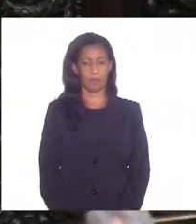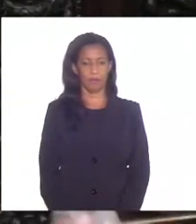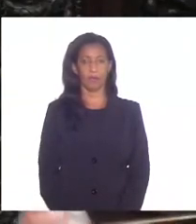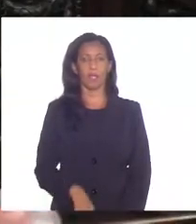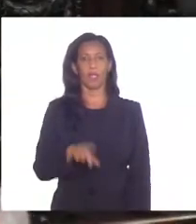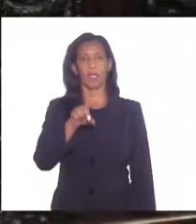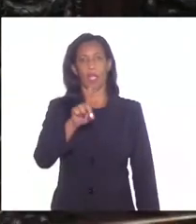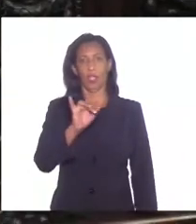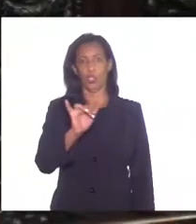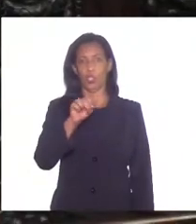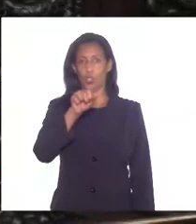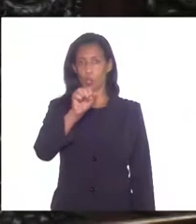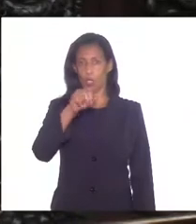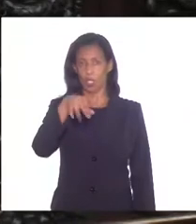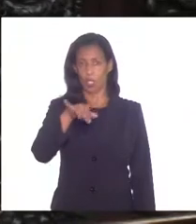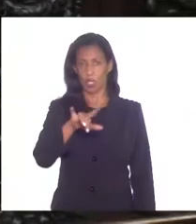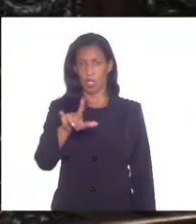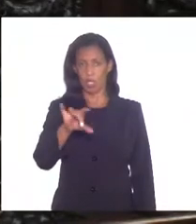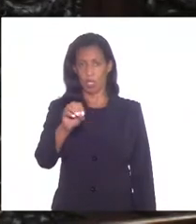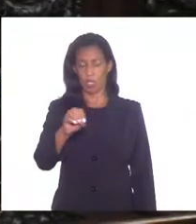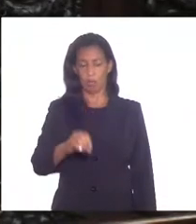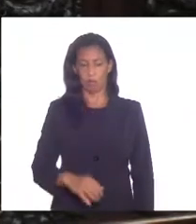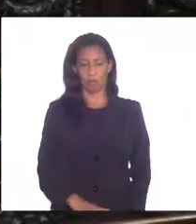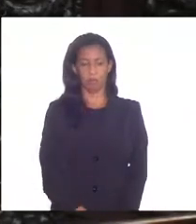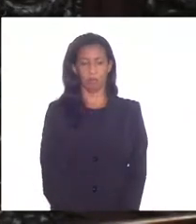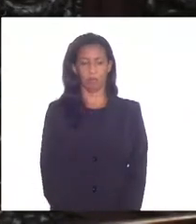Dionísio Lins.